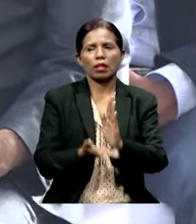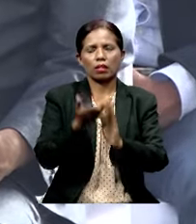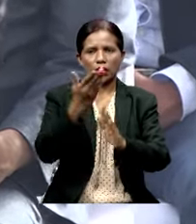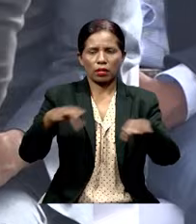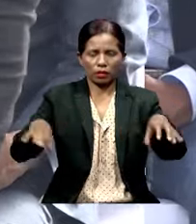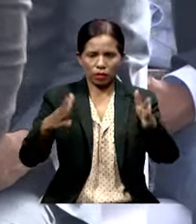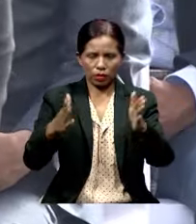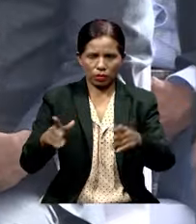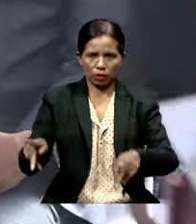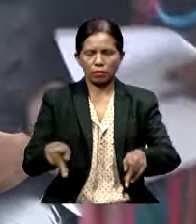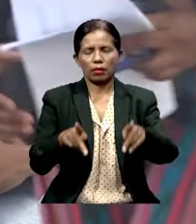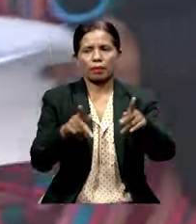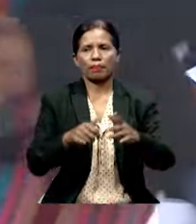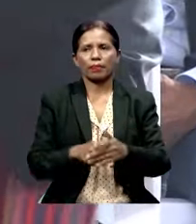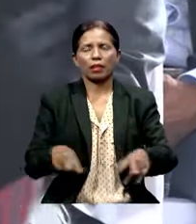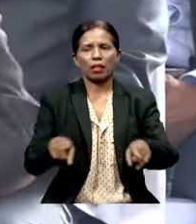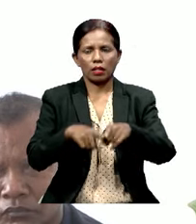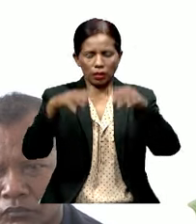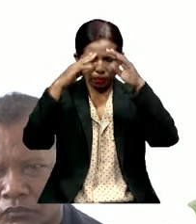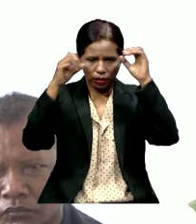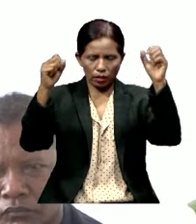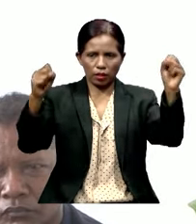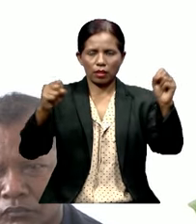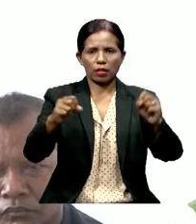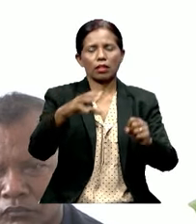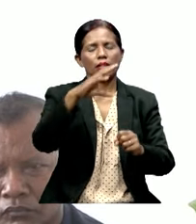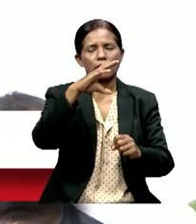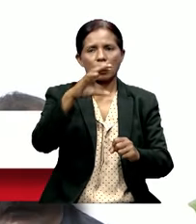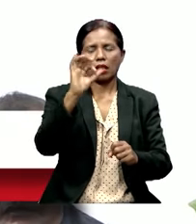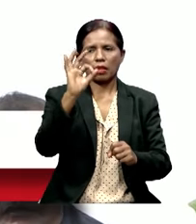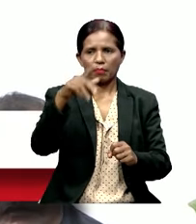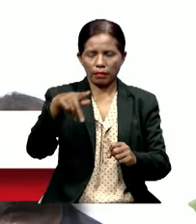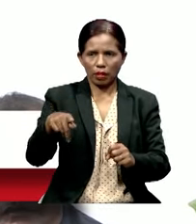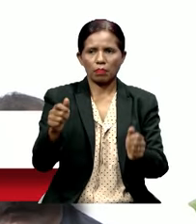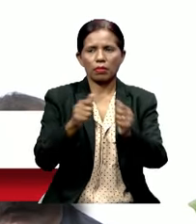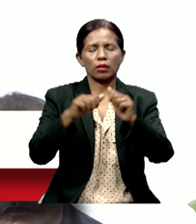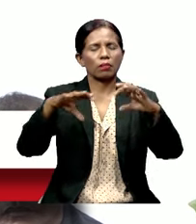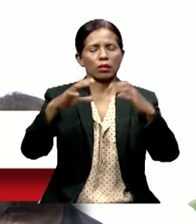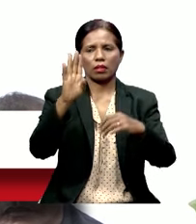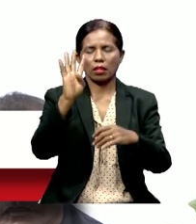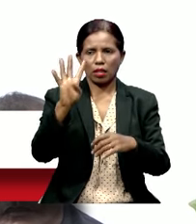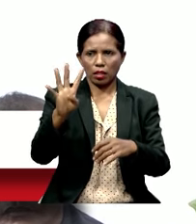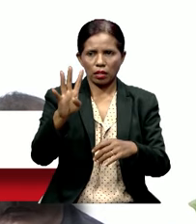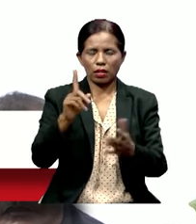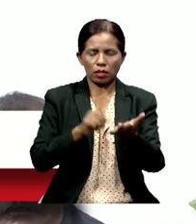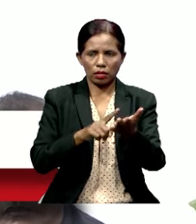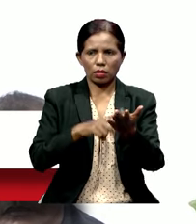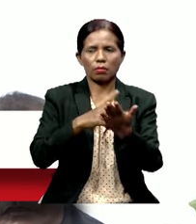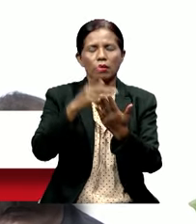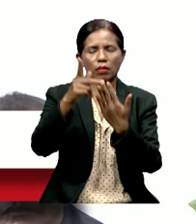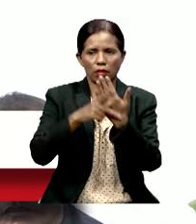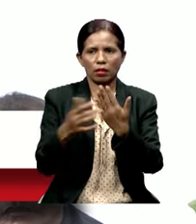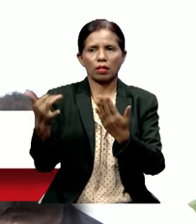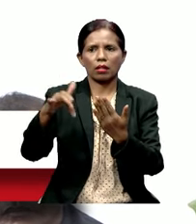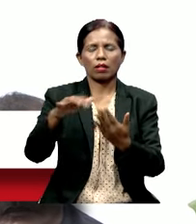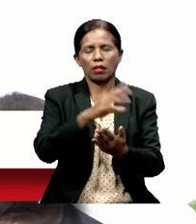funcionário público. Da presente Comissão da Função Pública, vamos começar a manhar, se discute o programa principal CIRA,